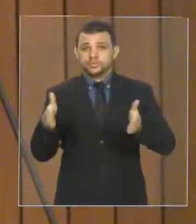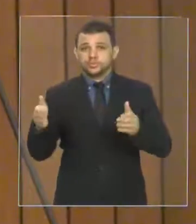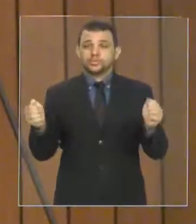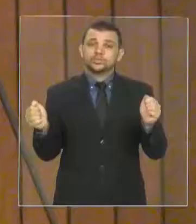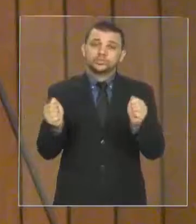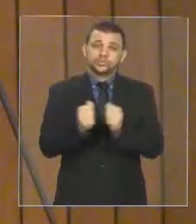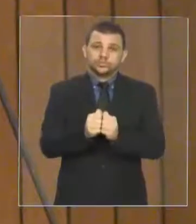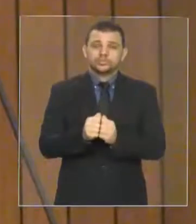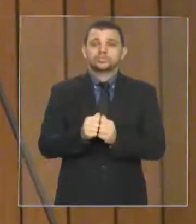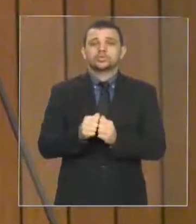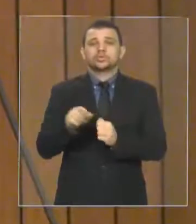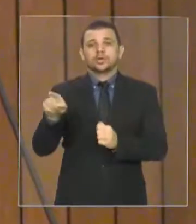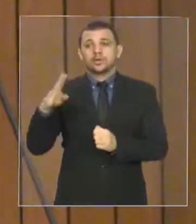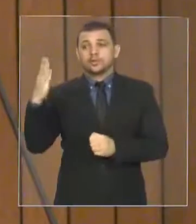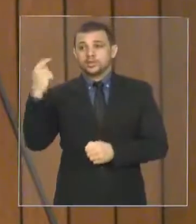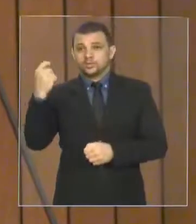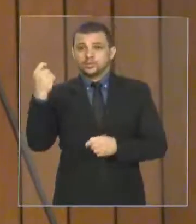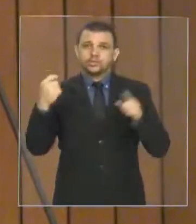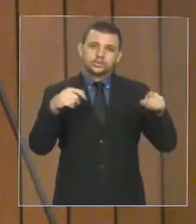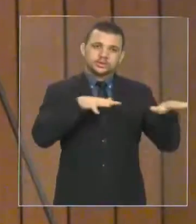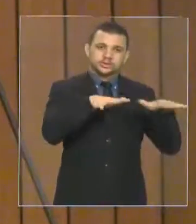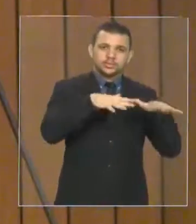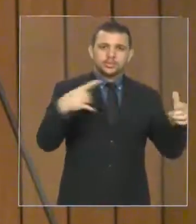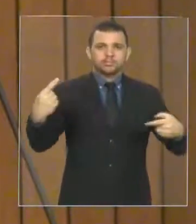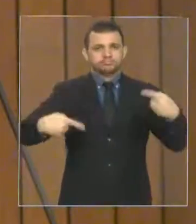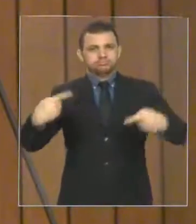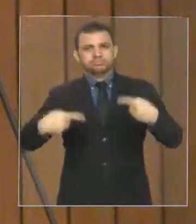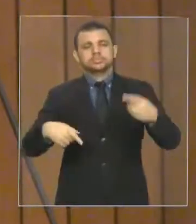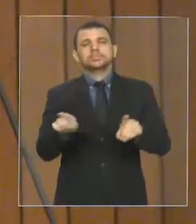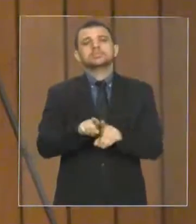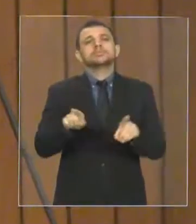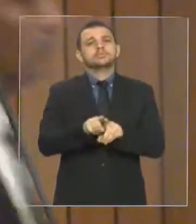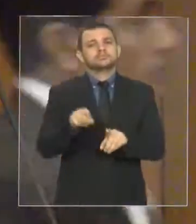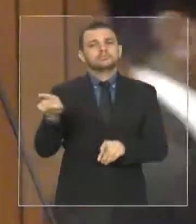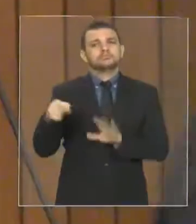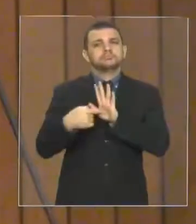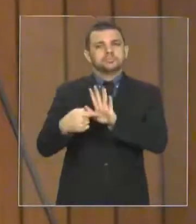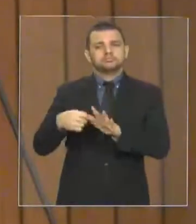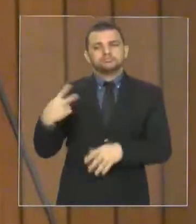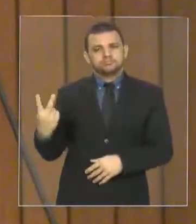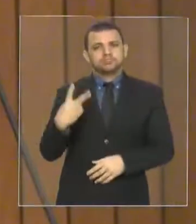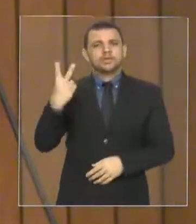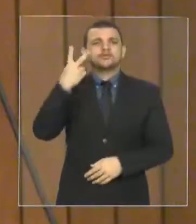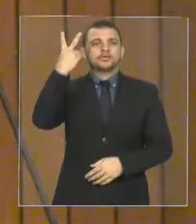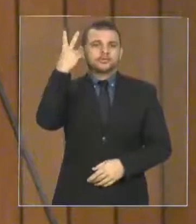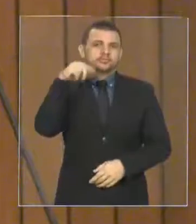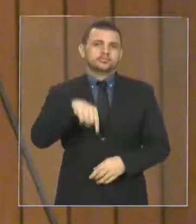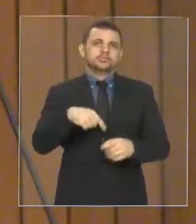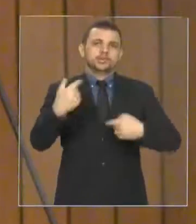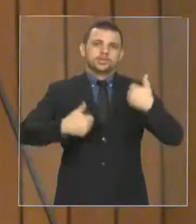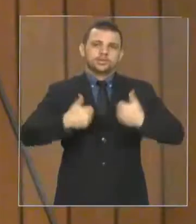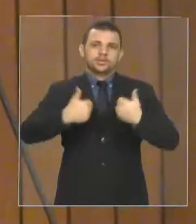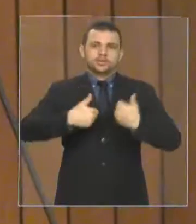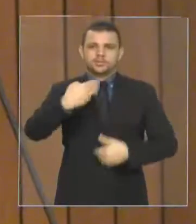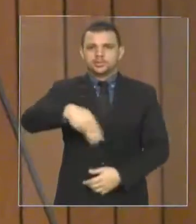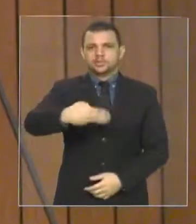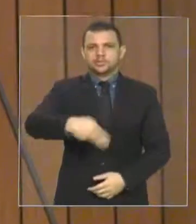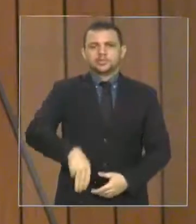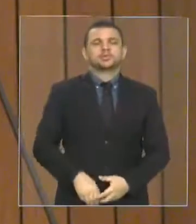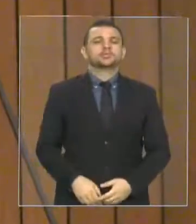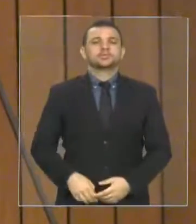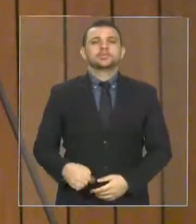e valorizando sob maneira esse Campeonato Maranhense. Eu sou um